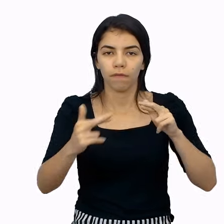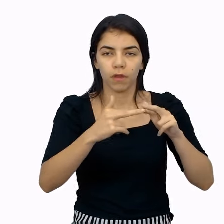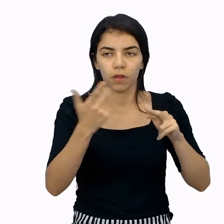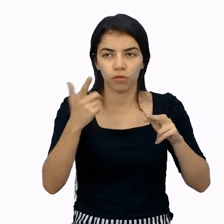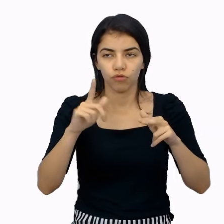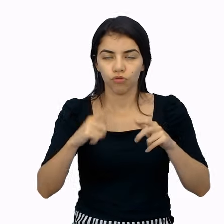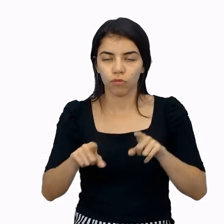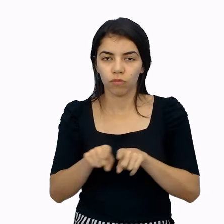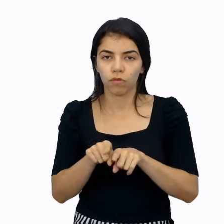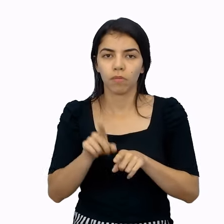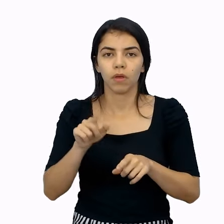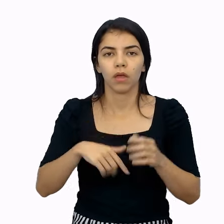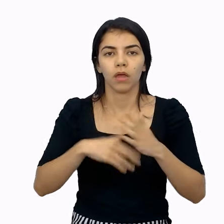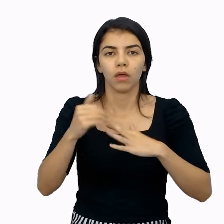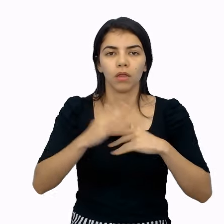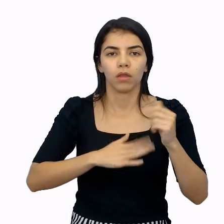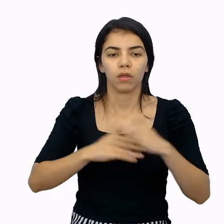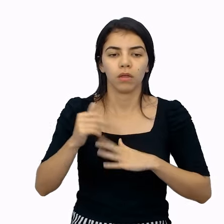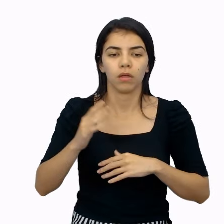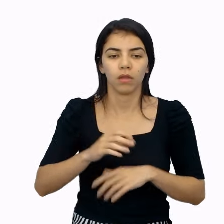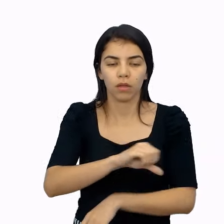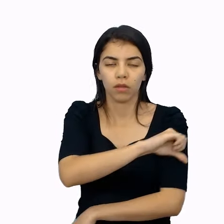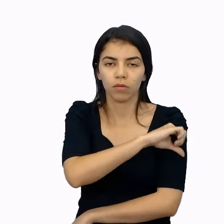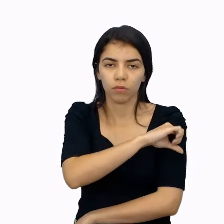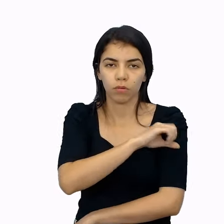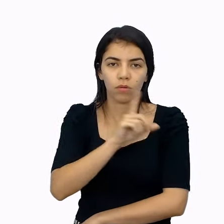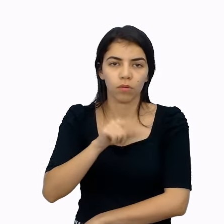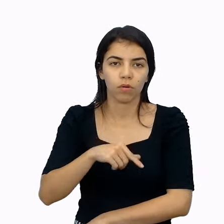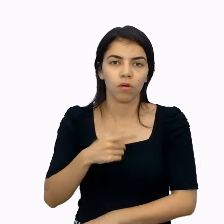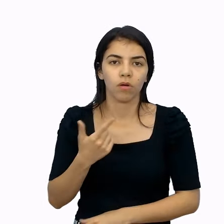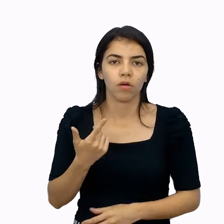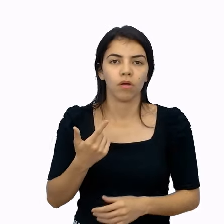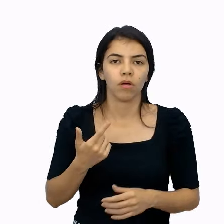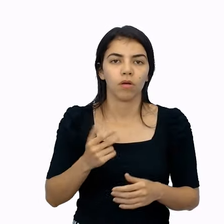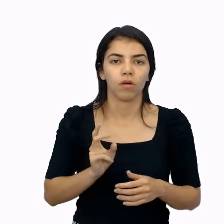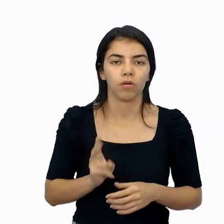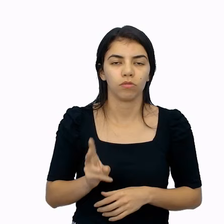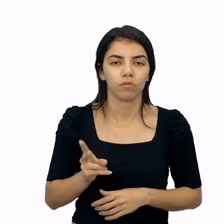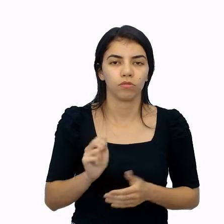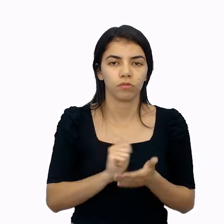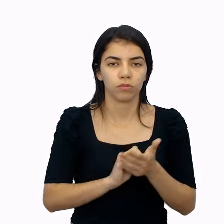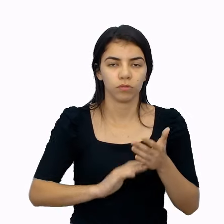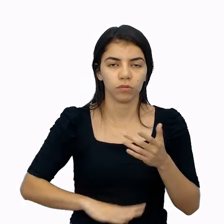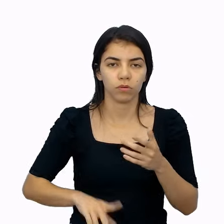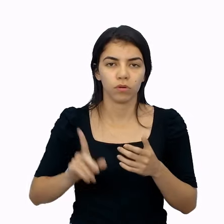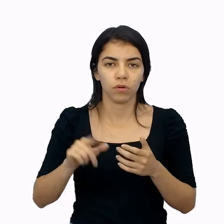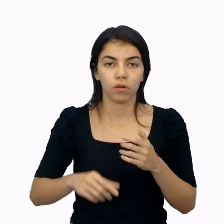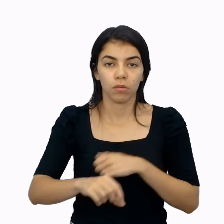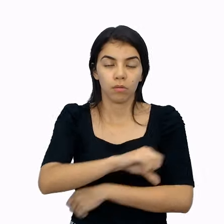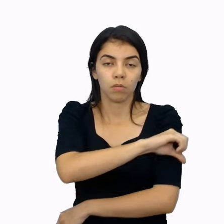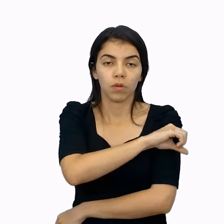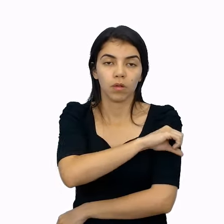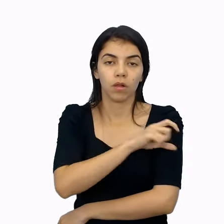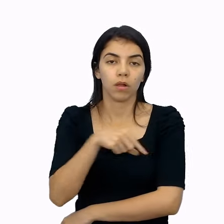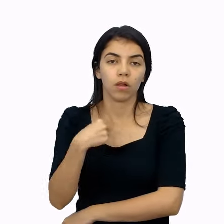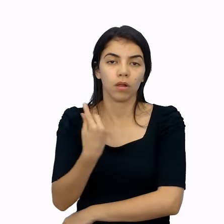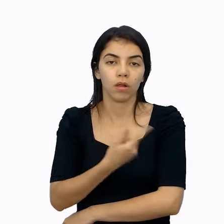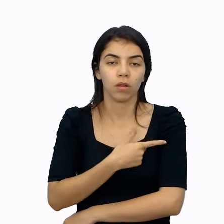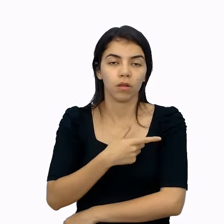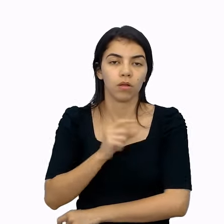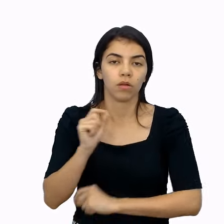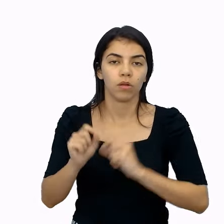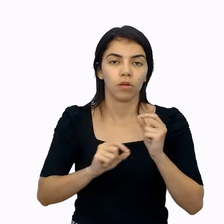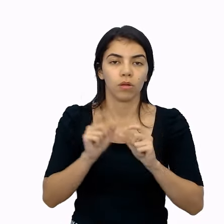a questão da habilidade do nono ano, desta mesma sequência de atividades. Então, para o nono ano, podemos virar aqui